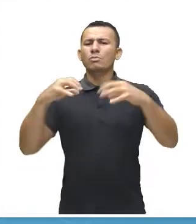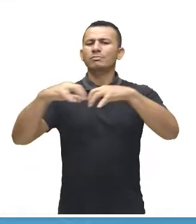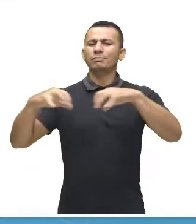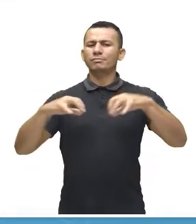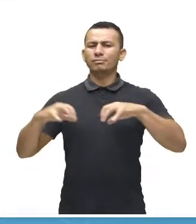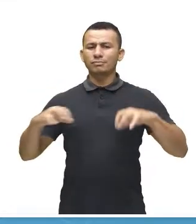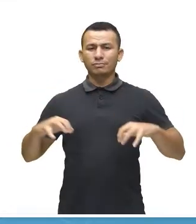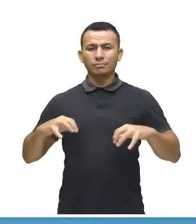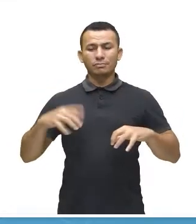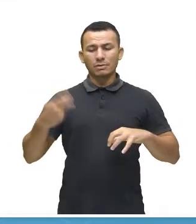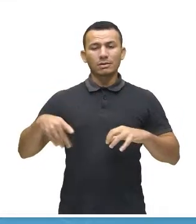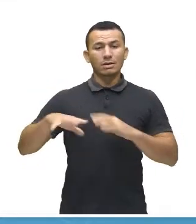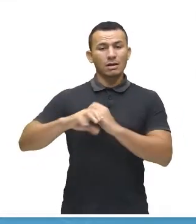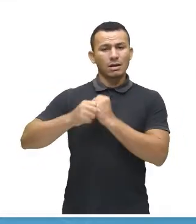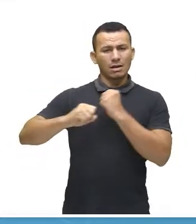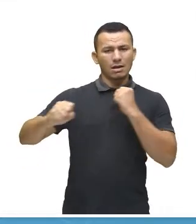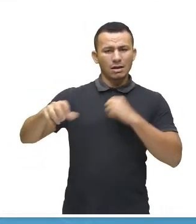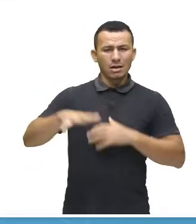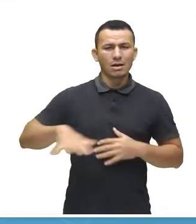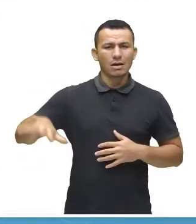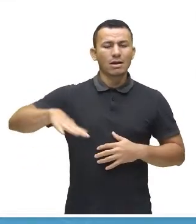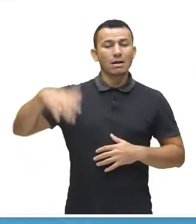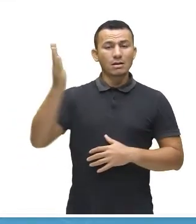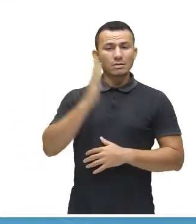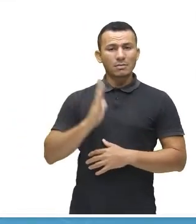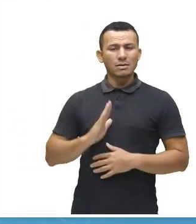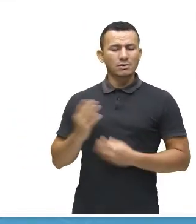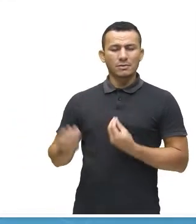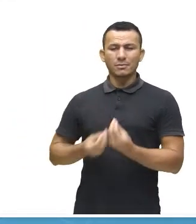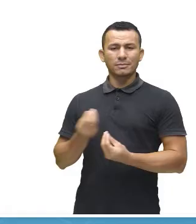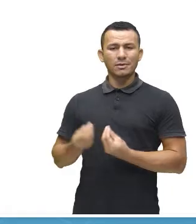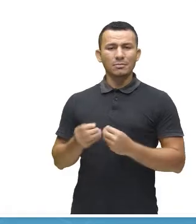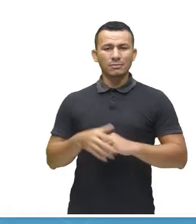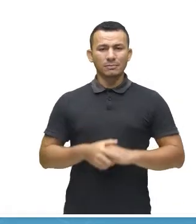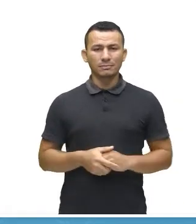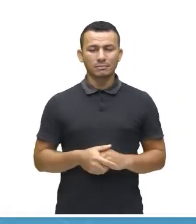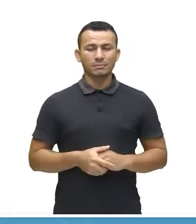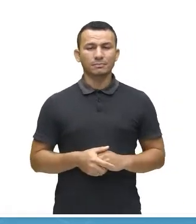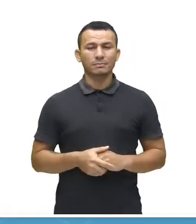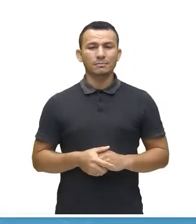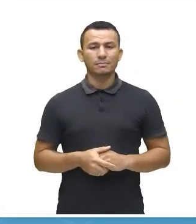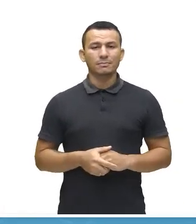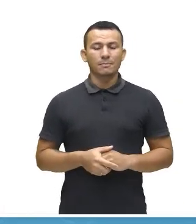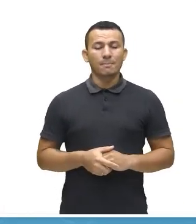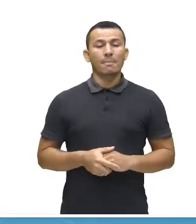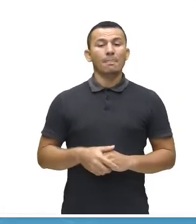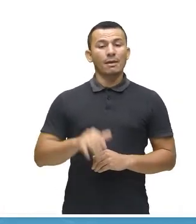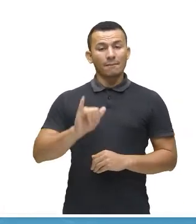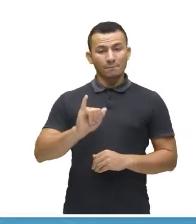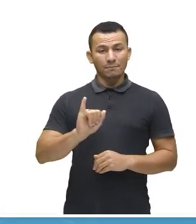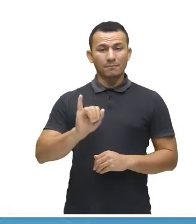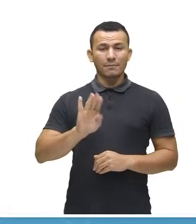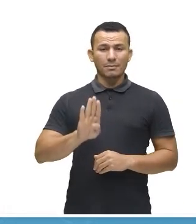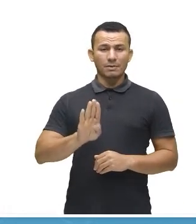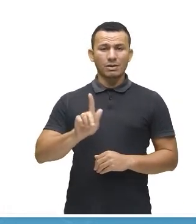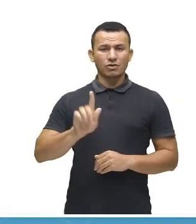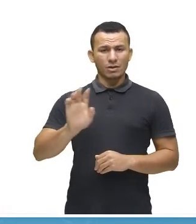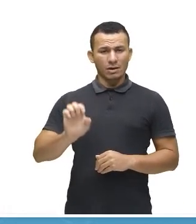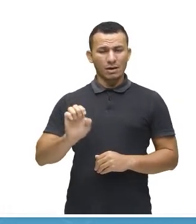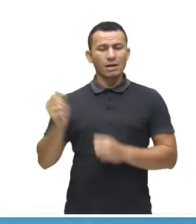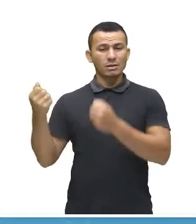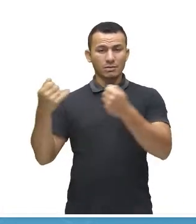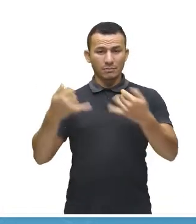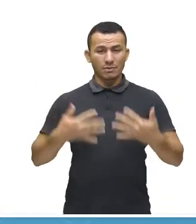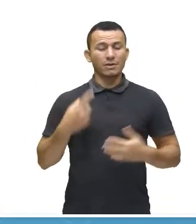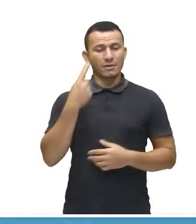regionalização do território brasileiro, tá? Isso começou a partir do IBGE, que é o que nós vamos verificar agora,